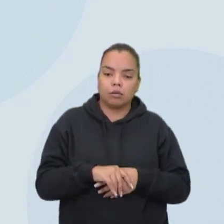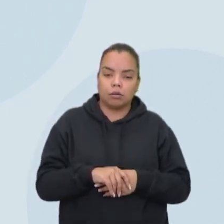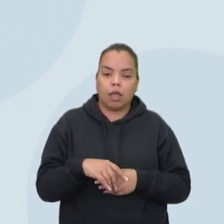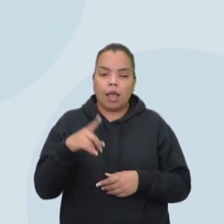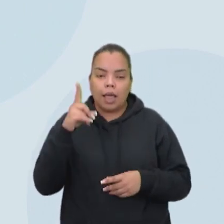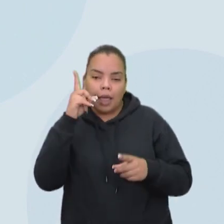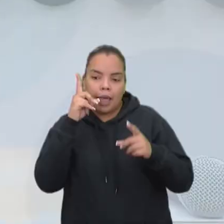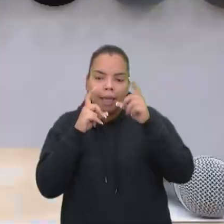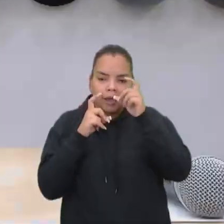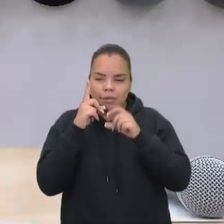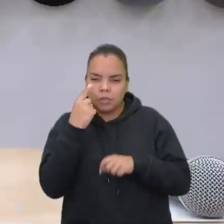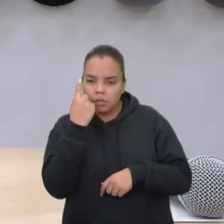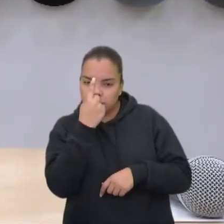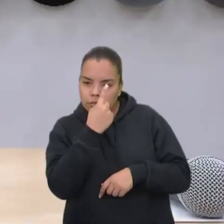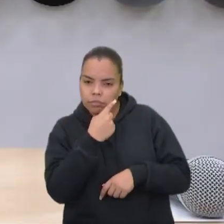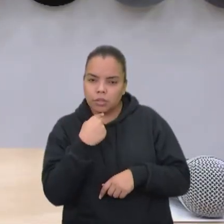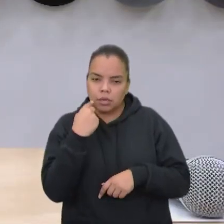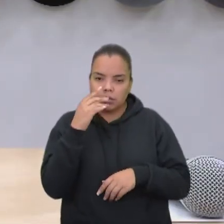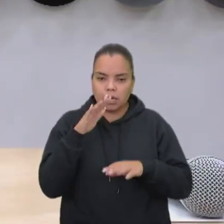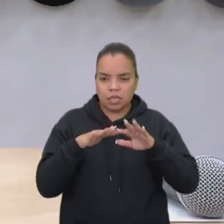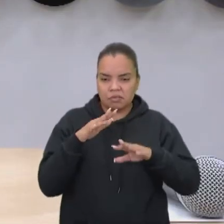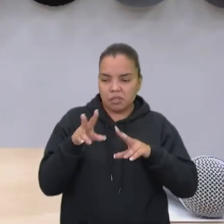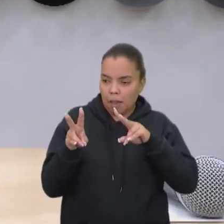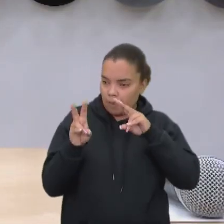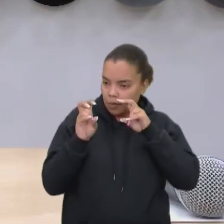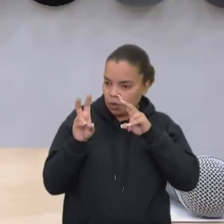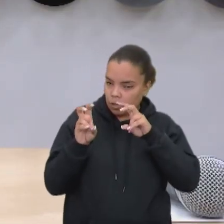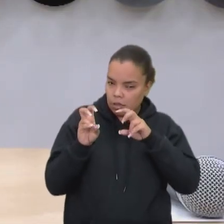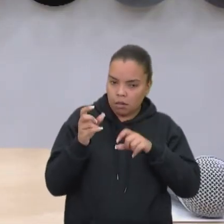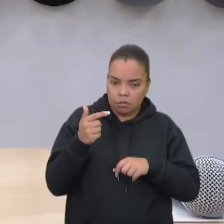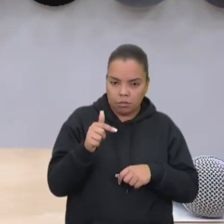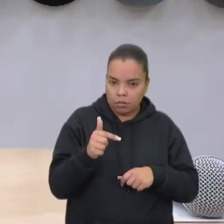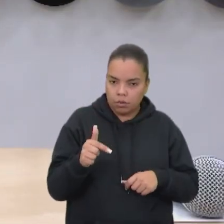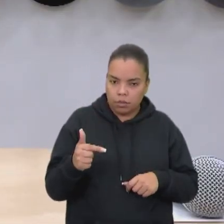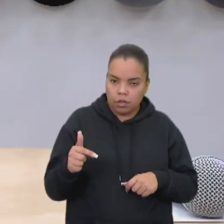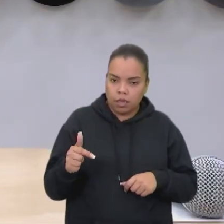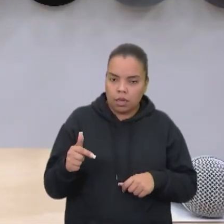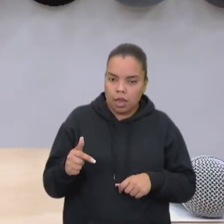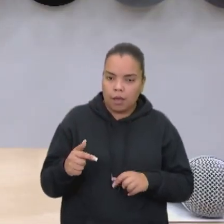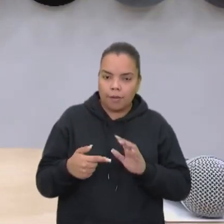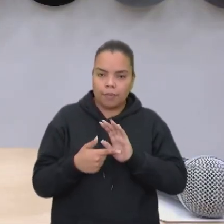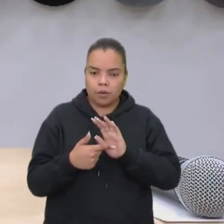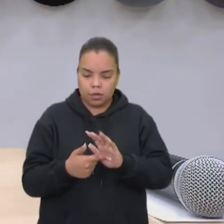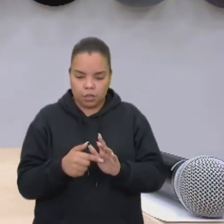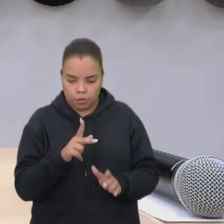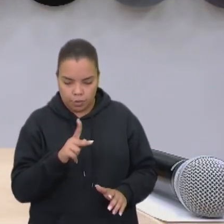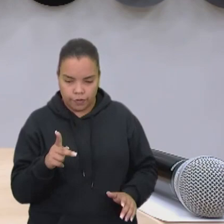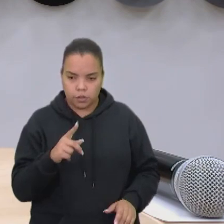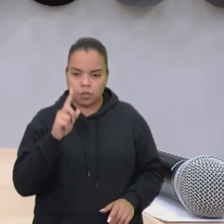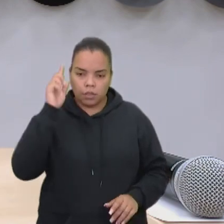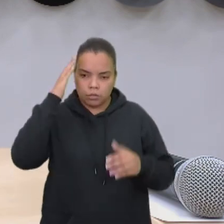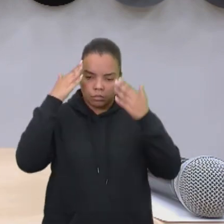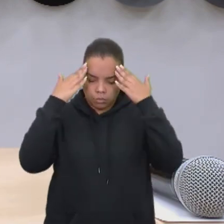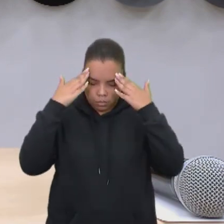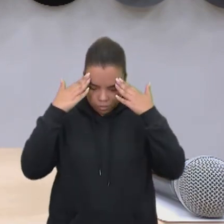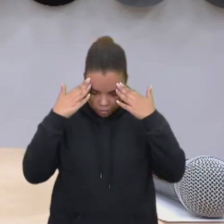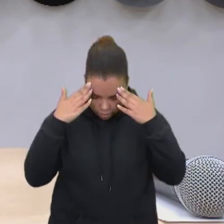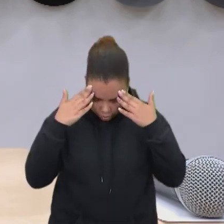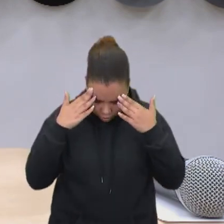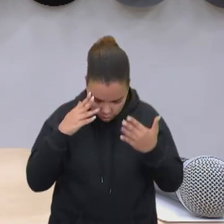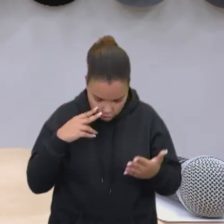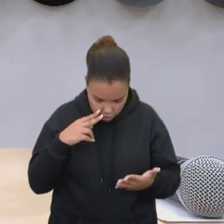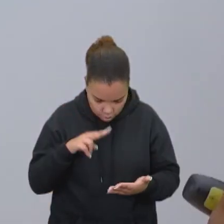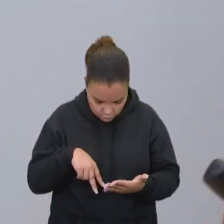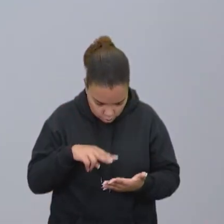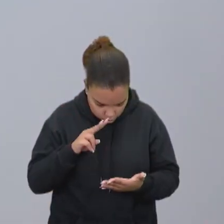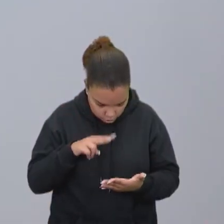que a gente não presta muita atenção. Então, vai apresentar o trabalho lá para o professor e fica assim, né? Cabeça baixa assim. Tá lendo bem, tá falando de um